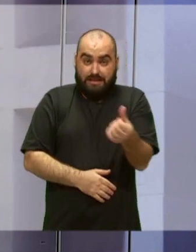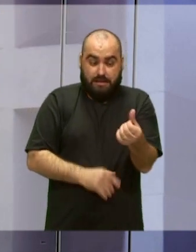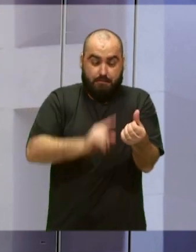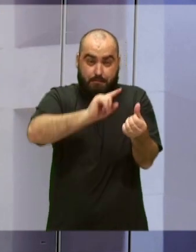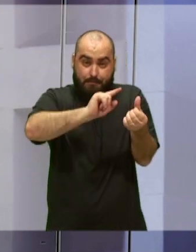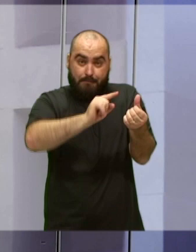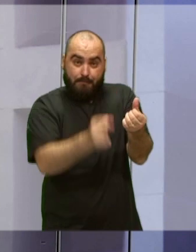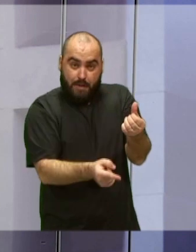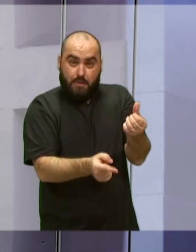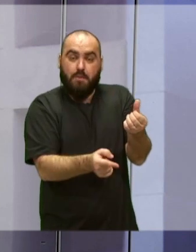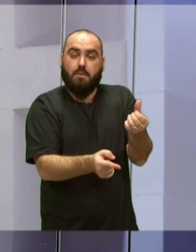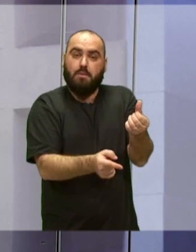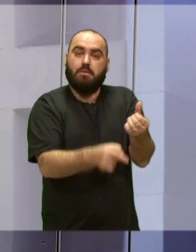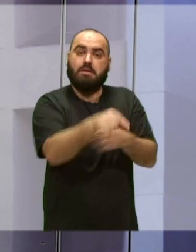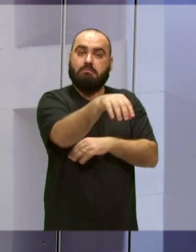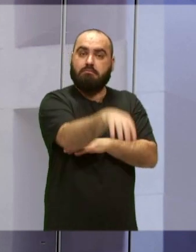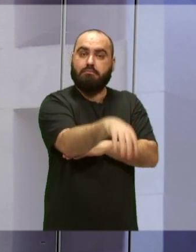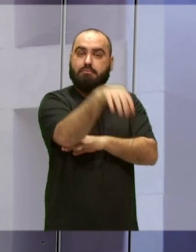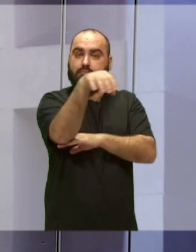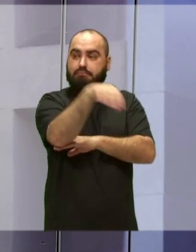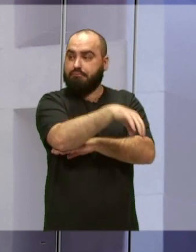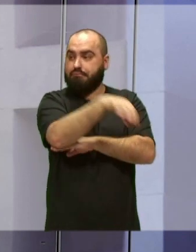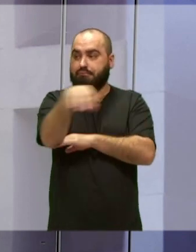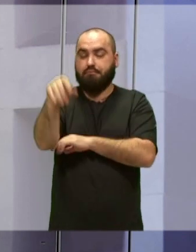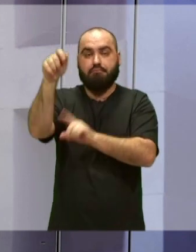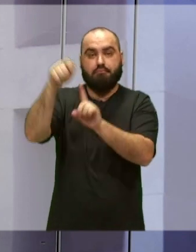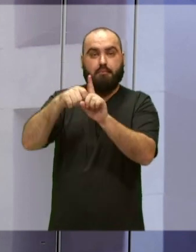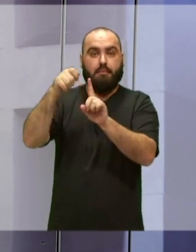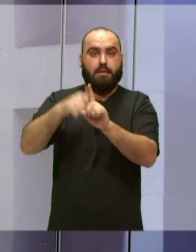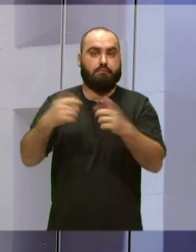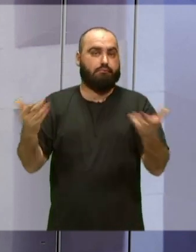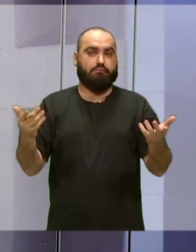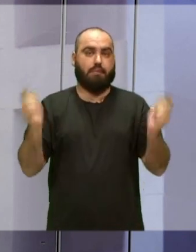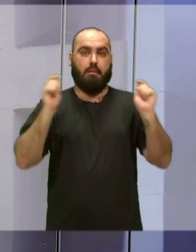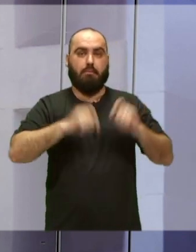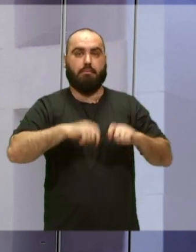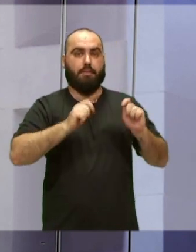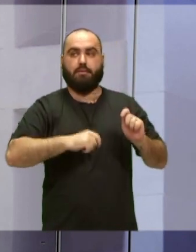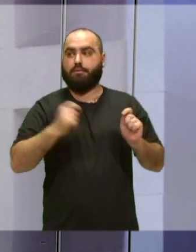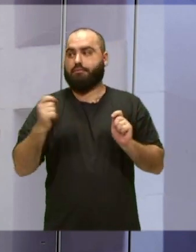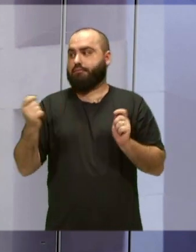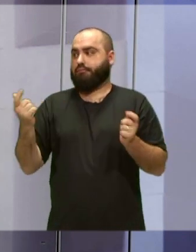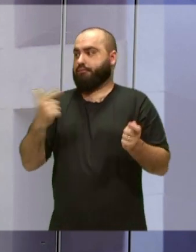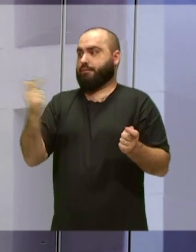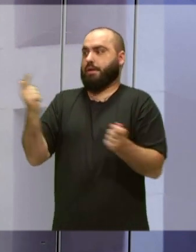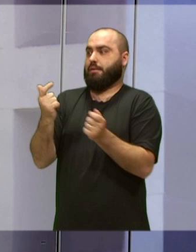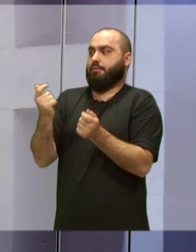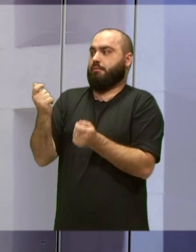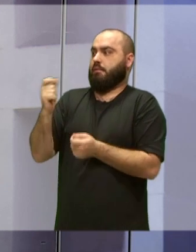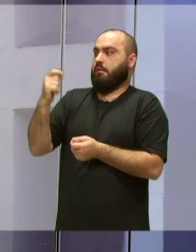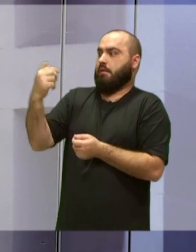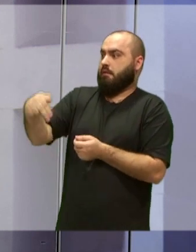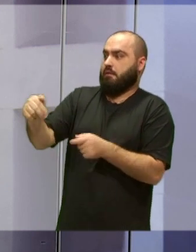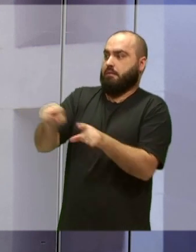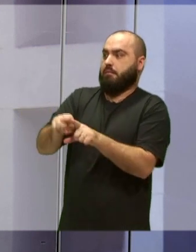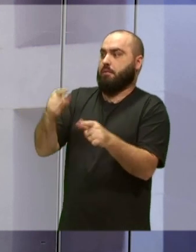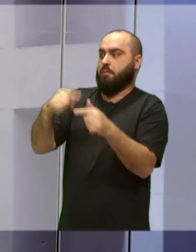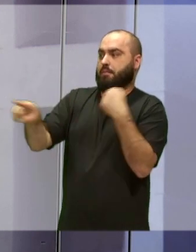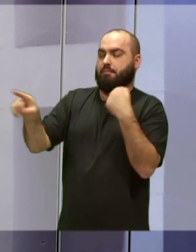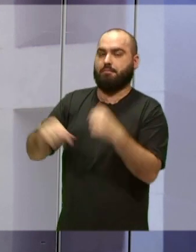66 600.000 teus isso é nem junto com Navegantes dá para fazer isso mas eles fizeram